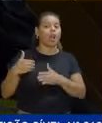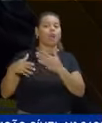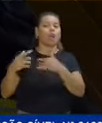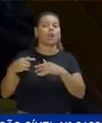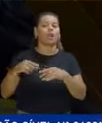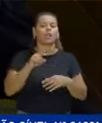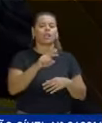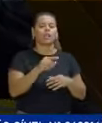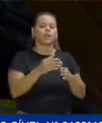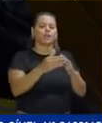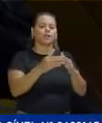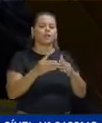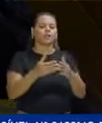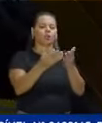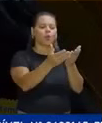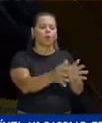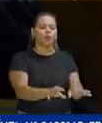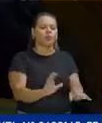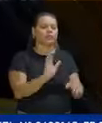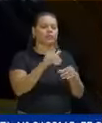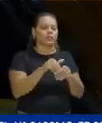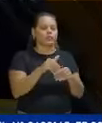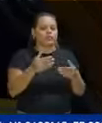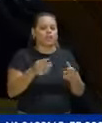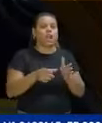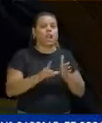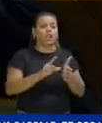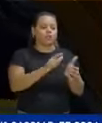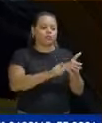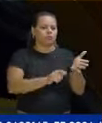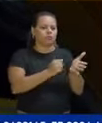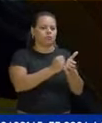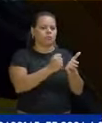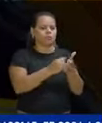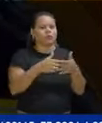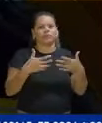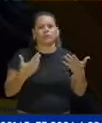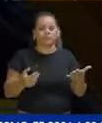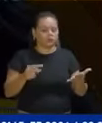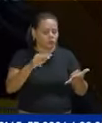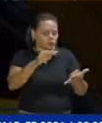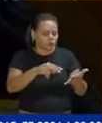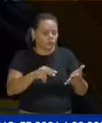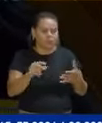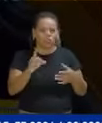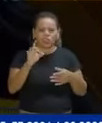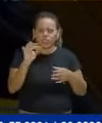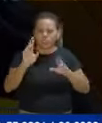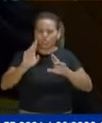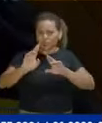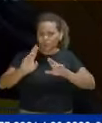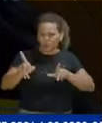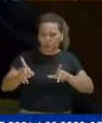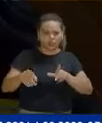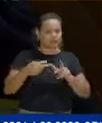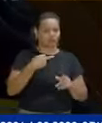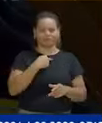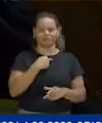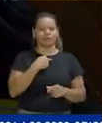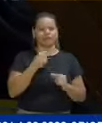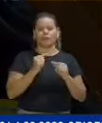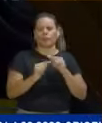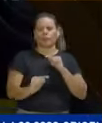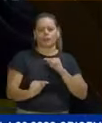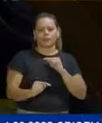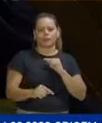à renúncia. E, por isso, foi utilizado indevidamente pelo titular para lhe inserir